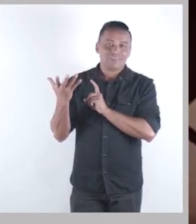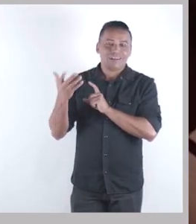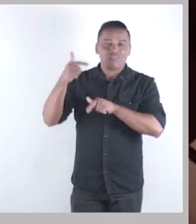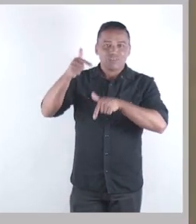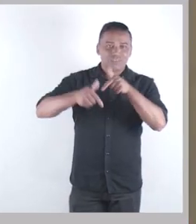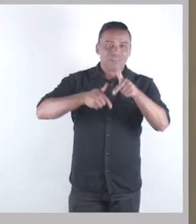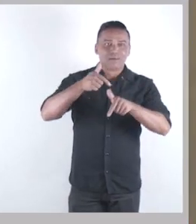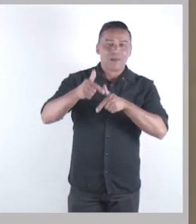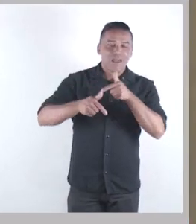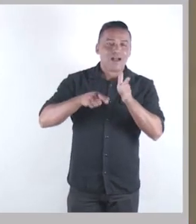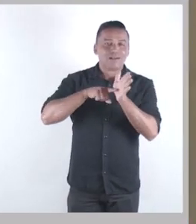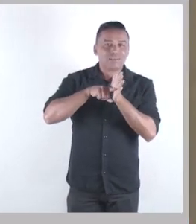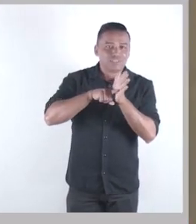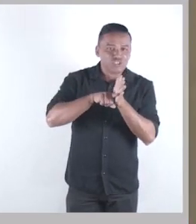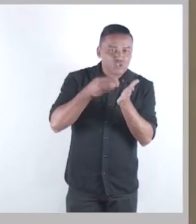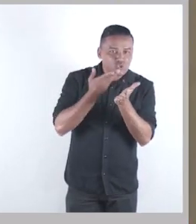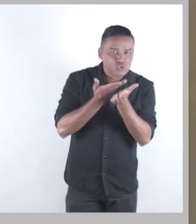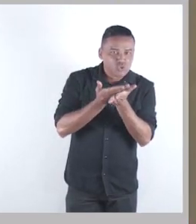lado